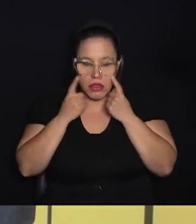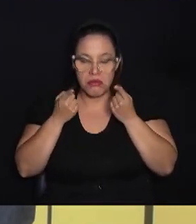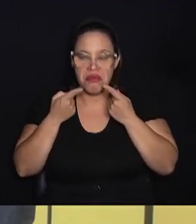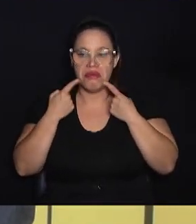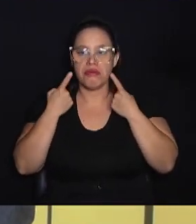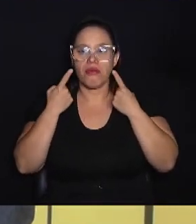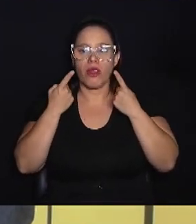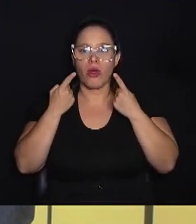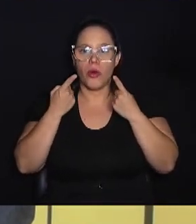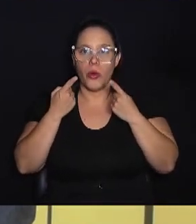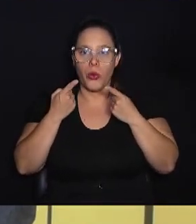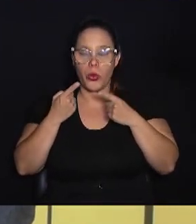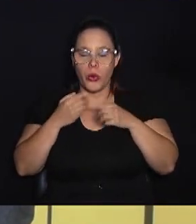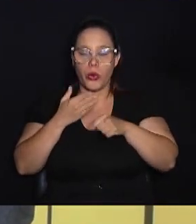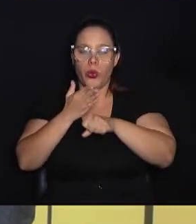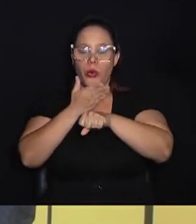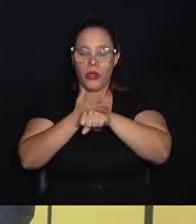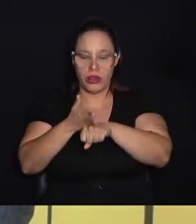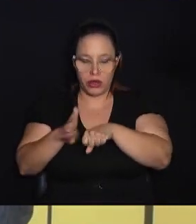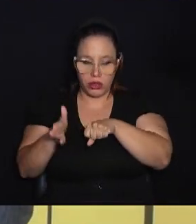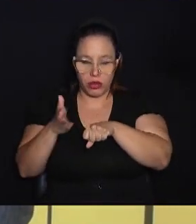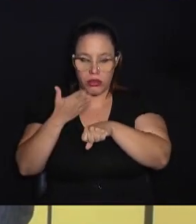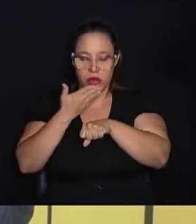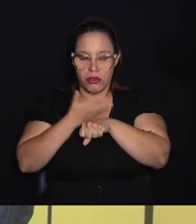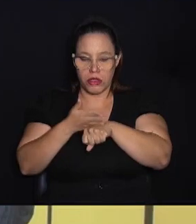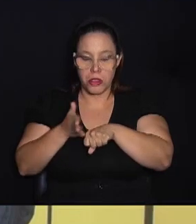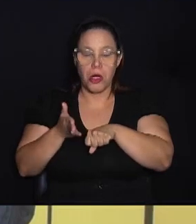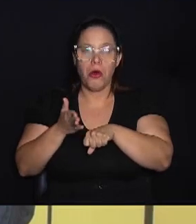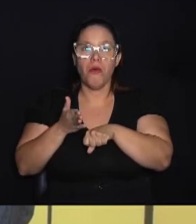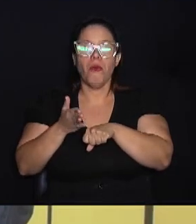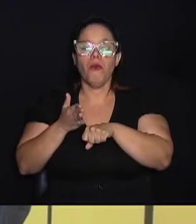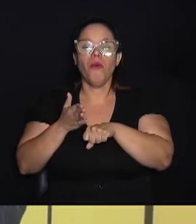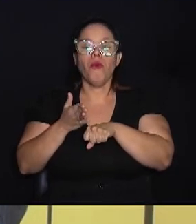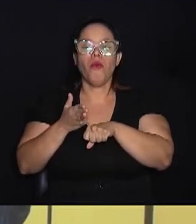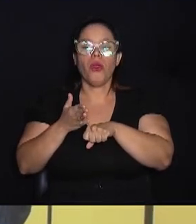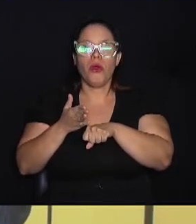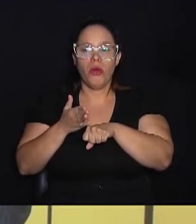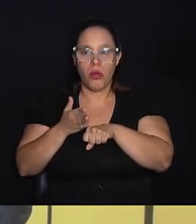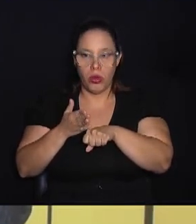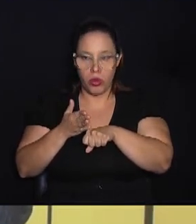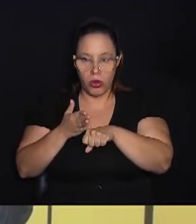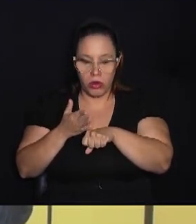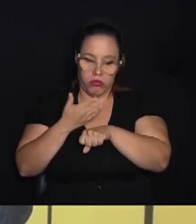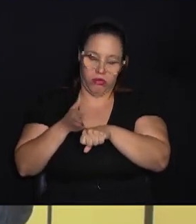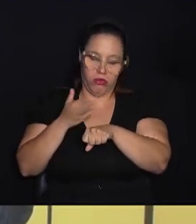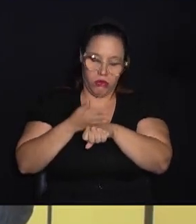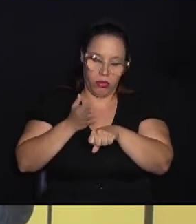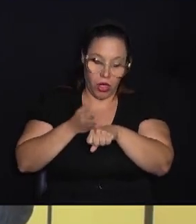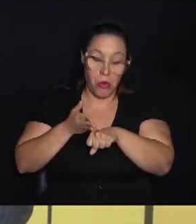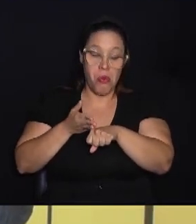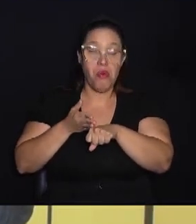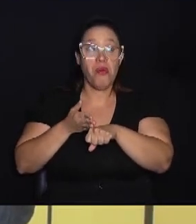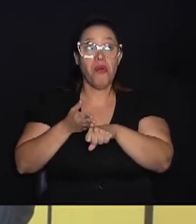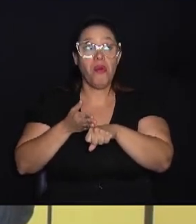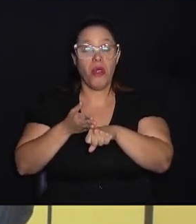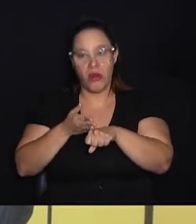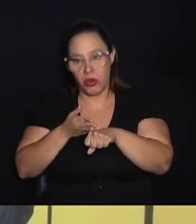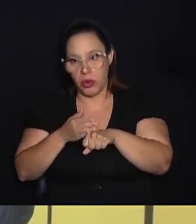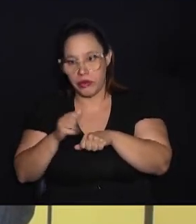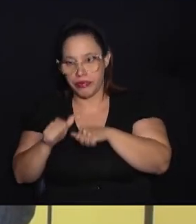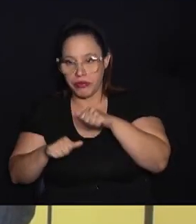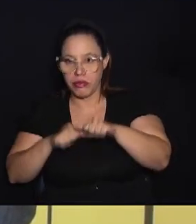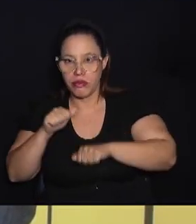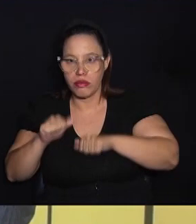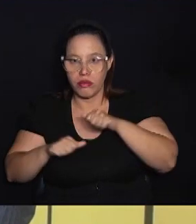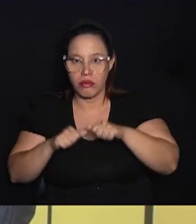num treino mesmo né de eh modular eh Principalmente nos